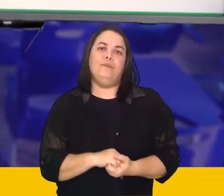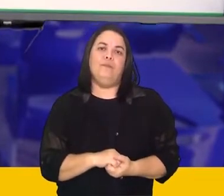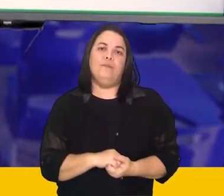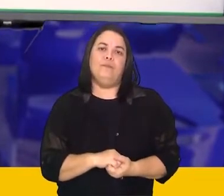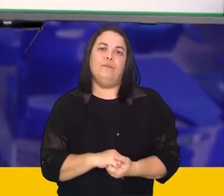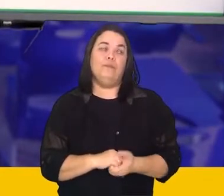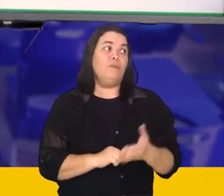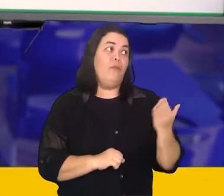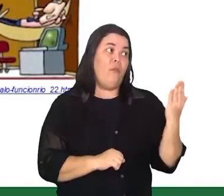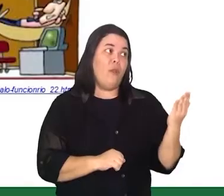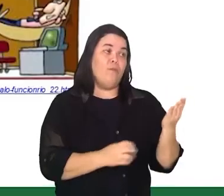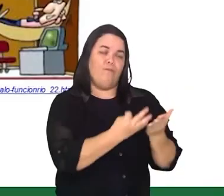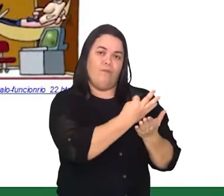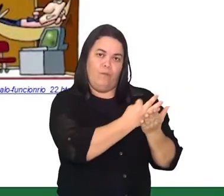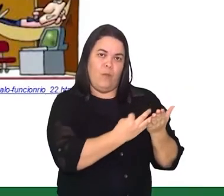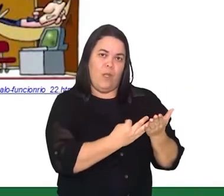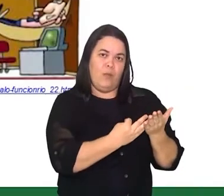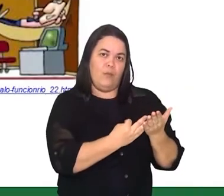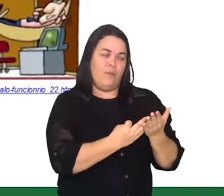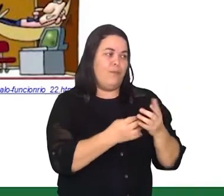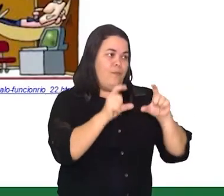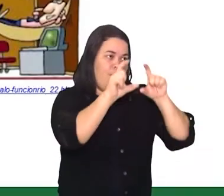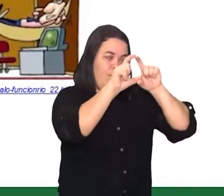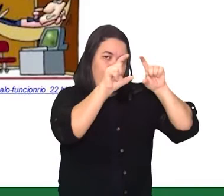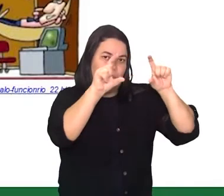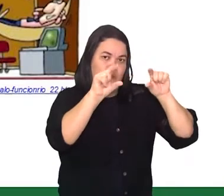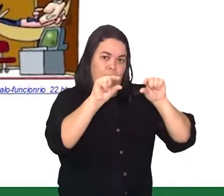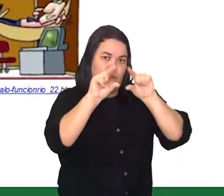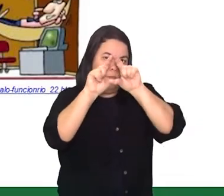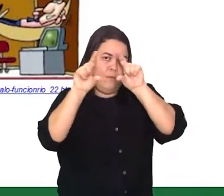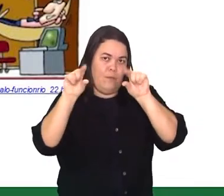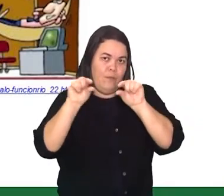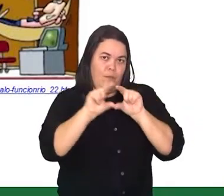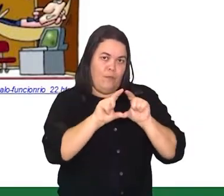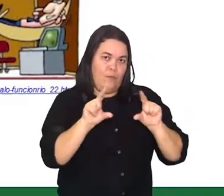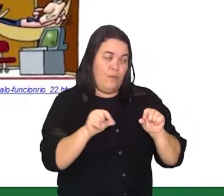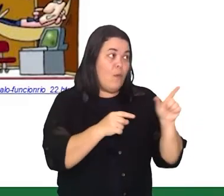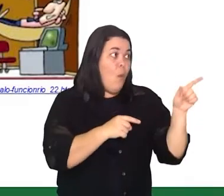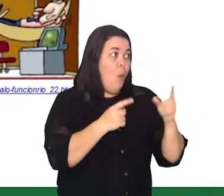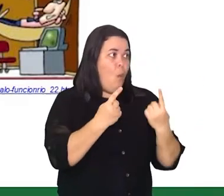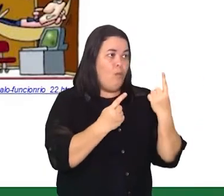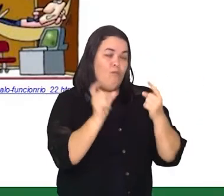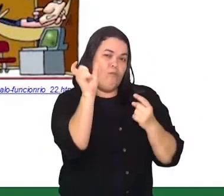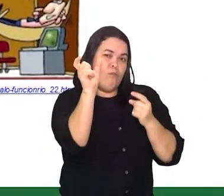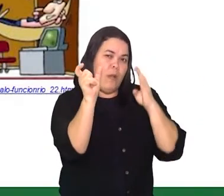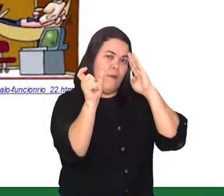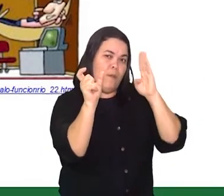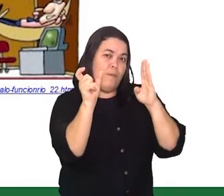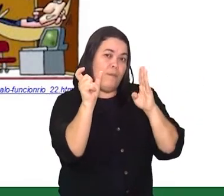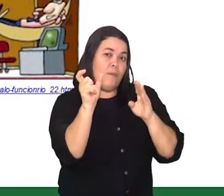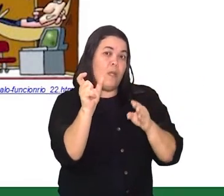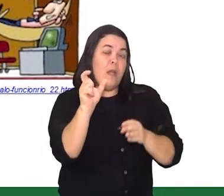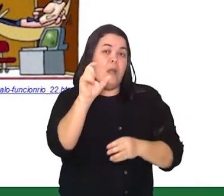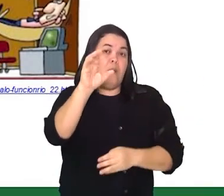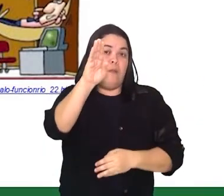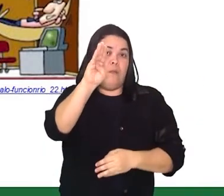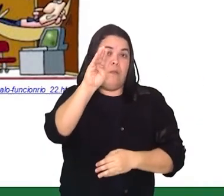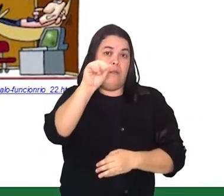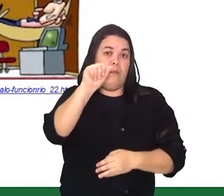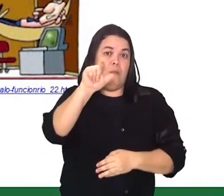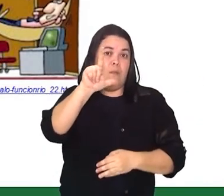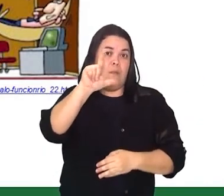Vejamos nesse texto, nessa tira, uma palavra também em destaque, vai ser a palavra balanço. Quero que vocês